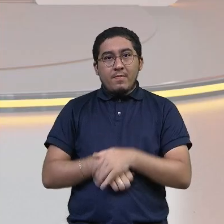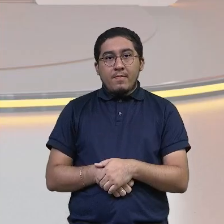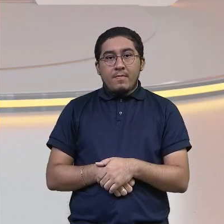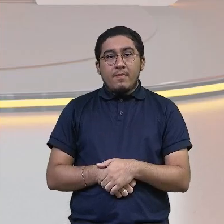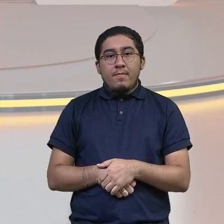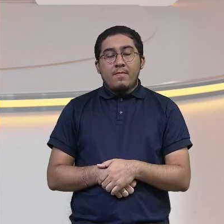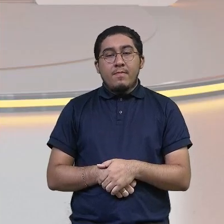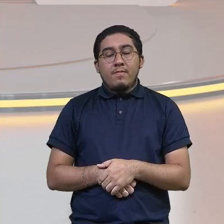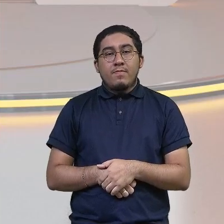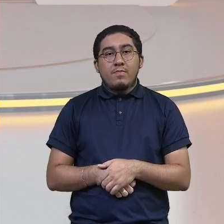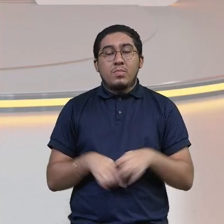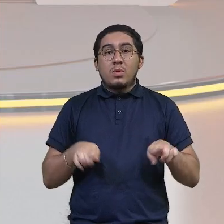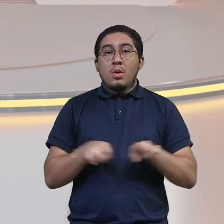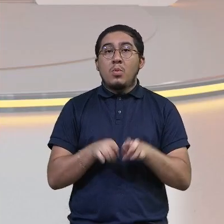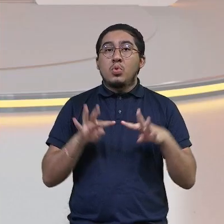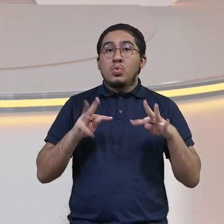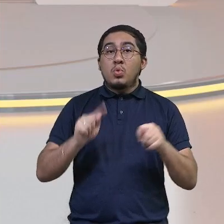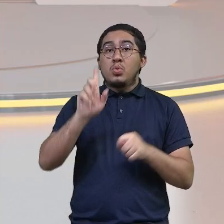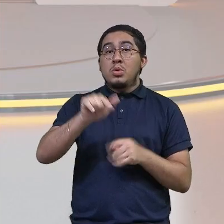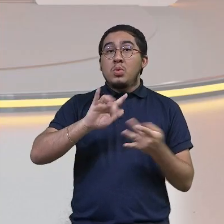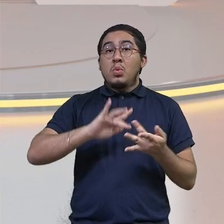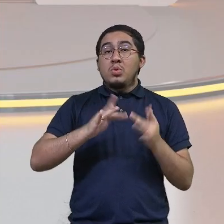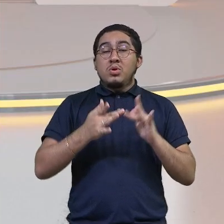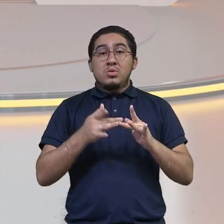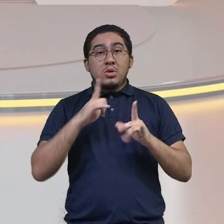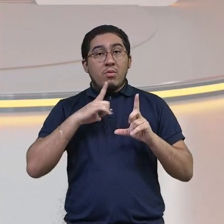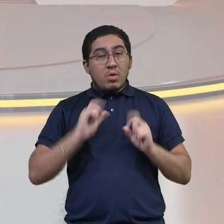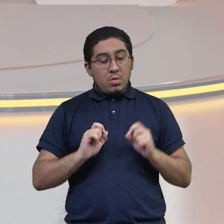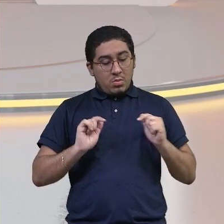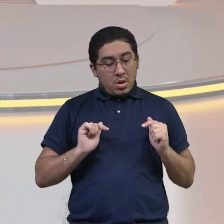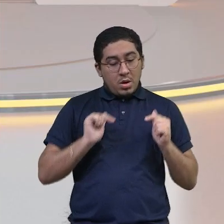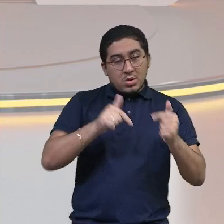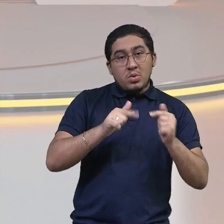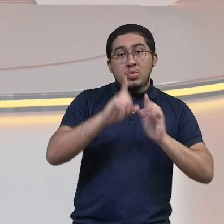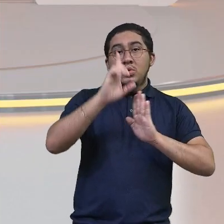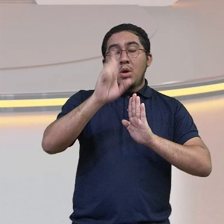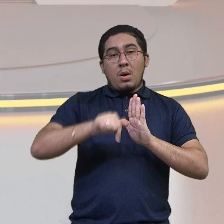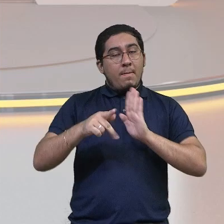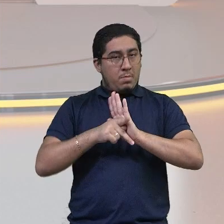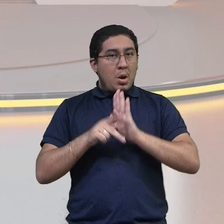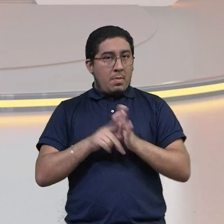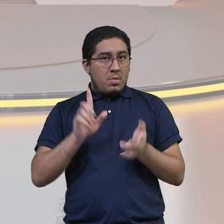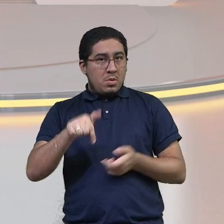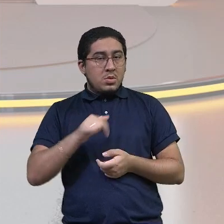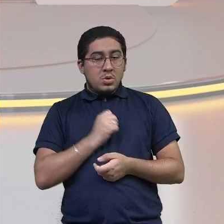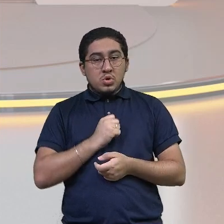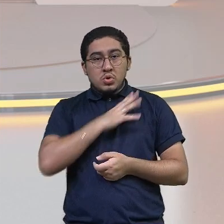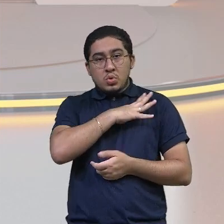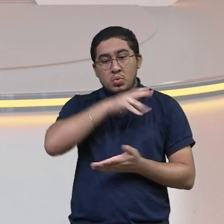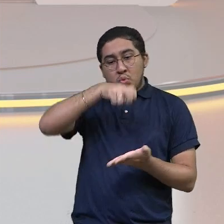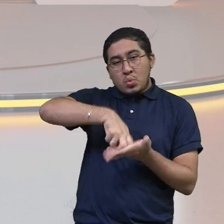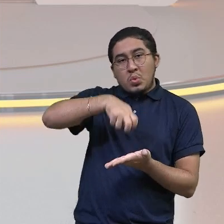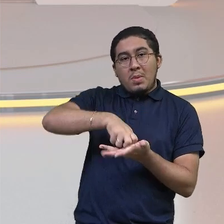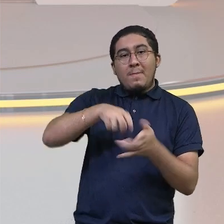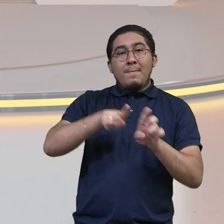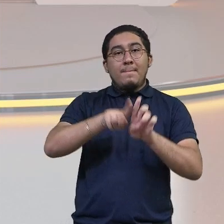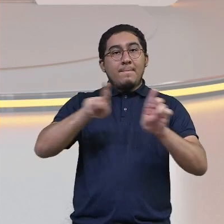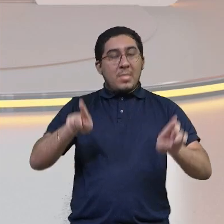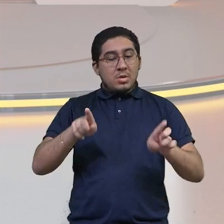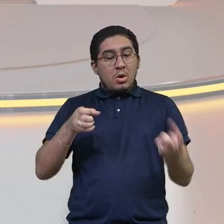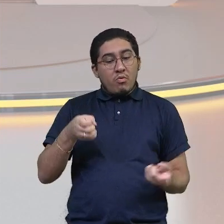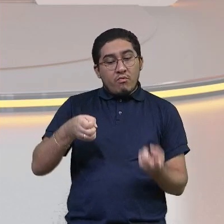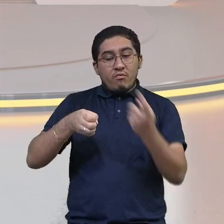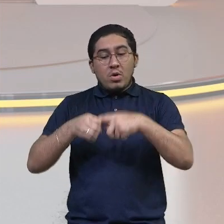Então, todos esses casos, nós tivemos uma dura ação das ditaduras, mas com processos de